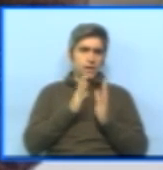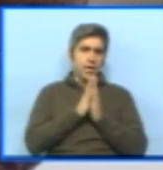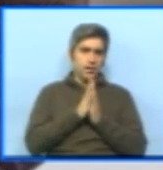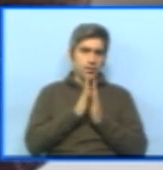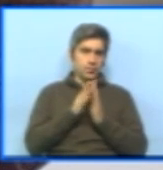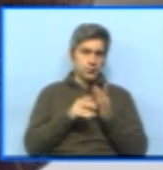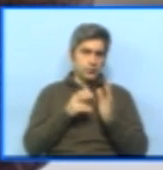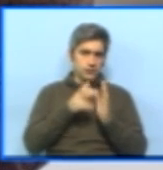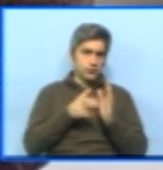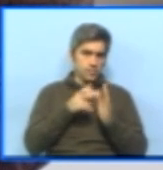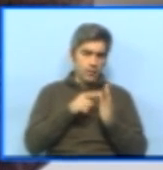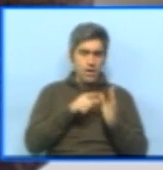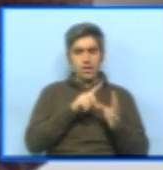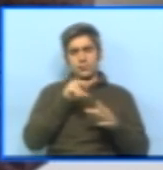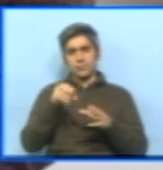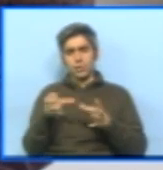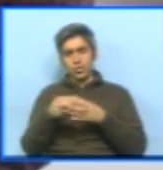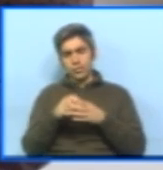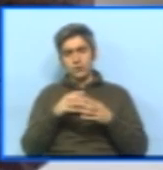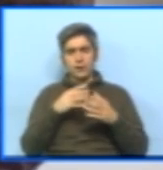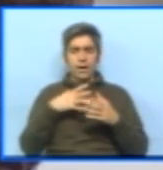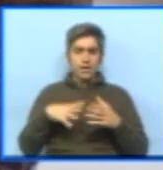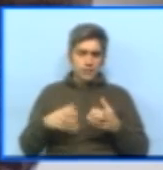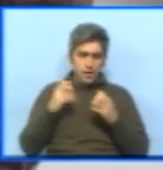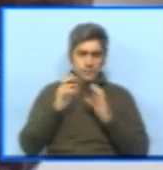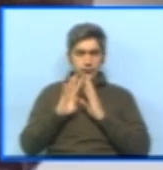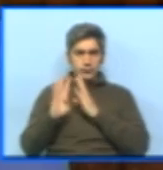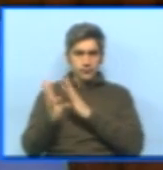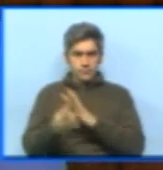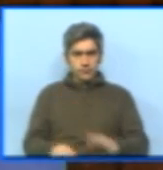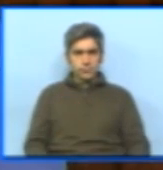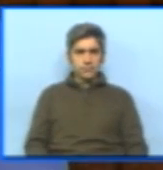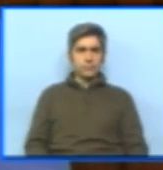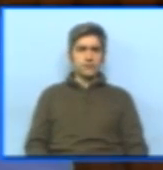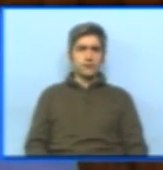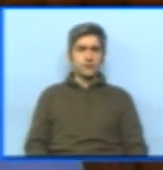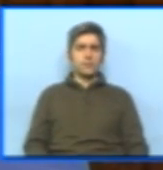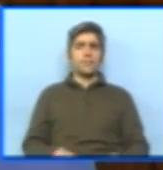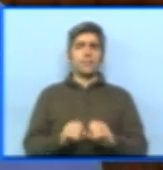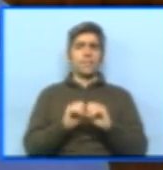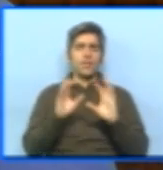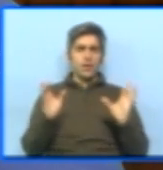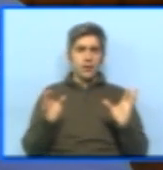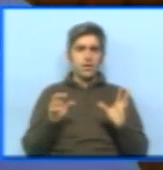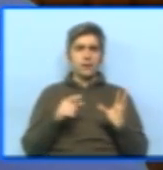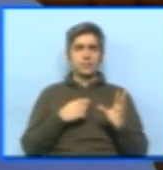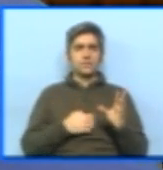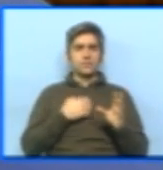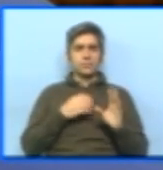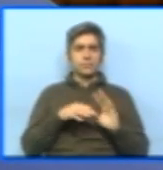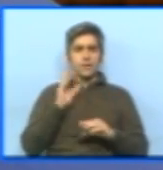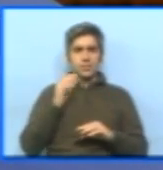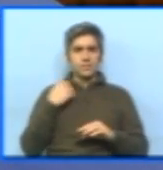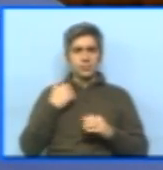daquela paróquia. Claro que, especialmente, isto sente-se mais